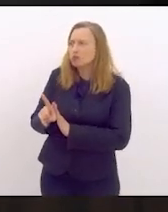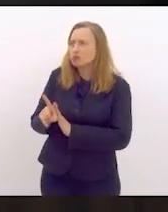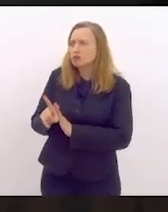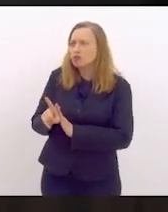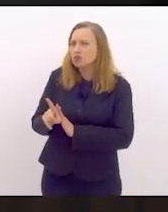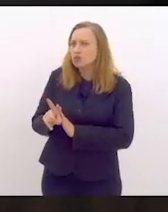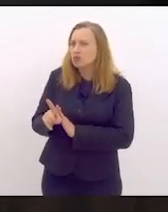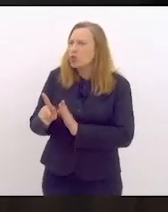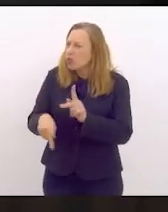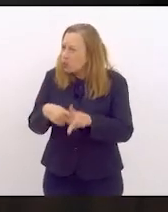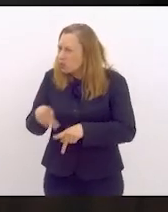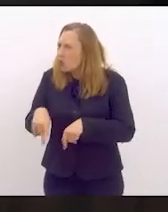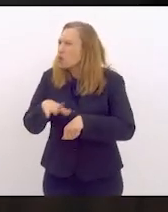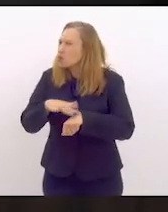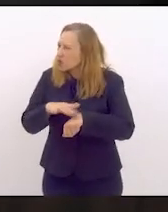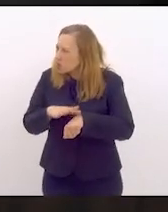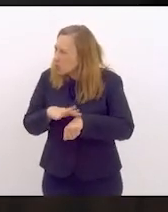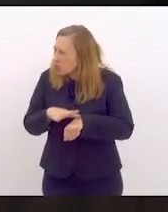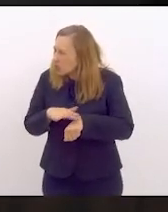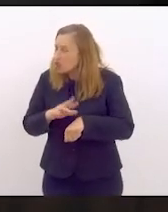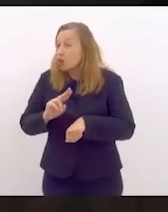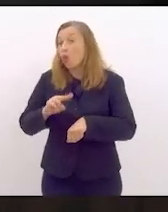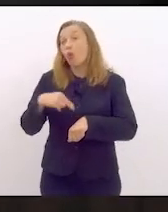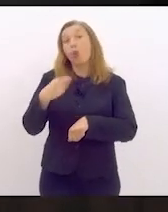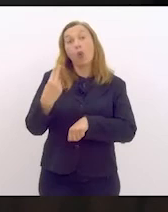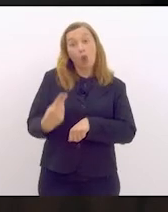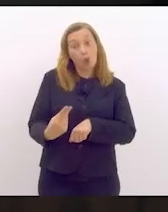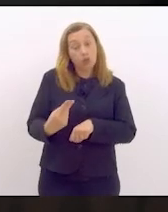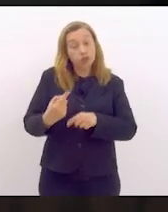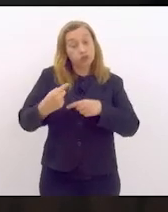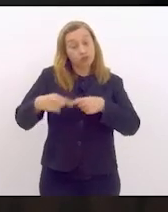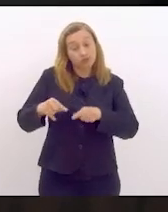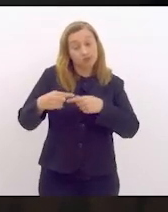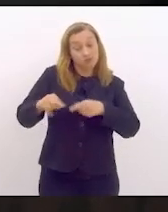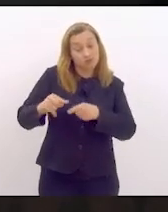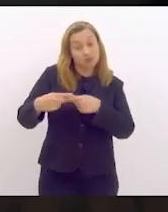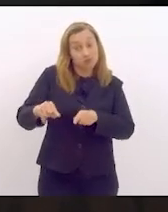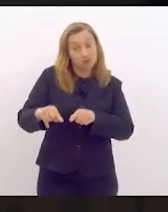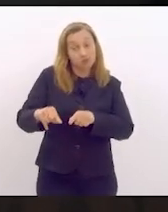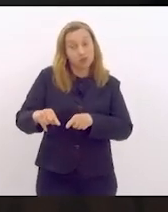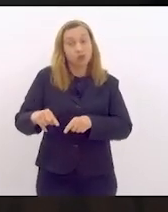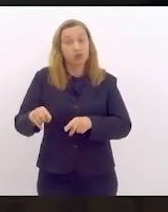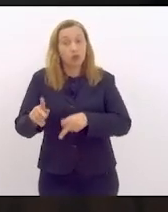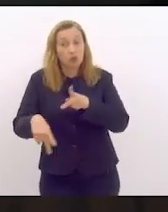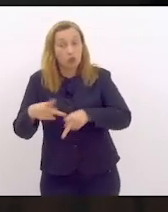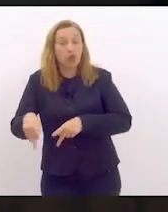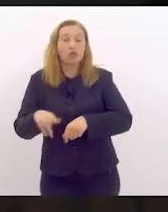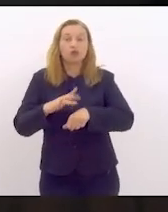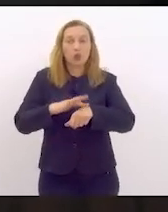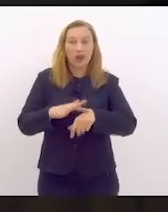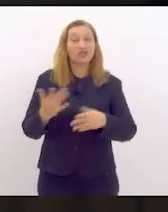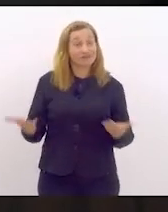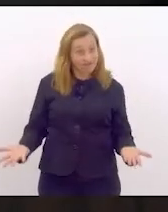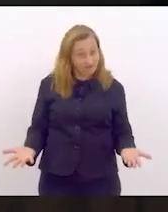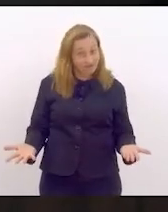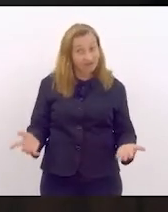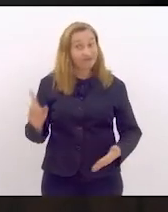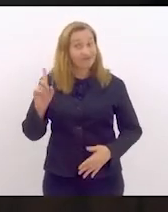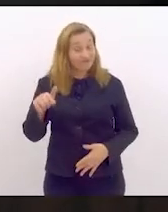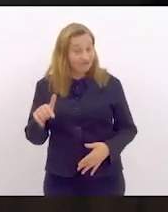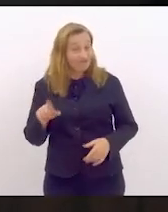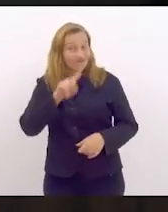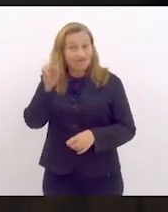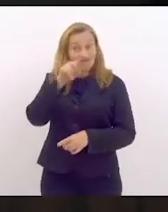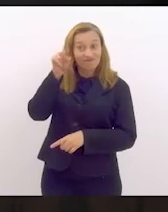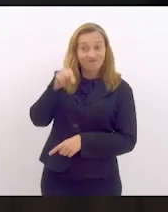está muito doente ou se está provocando que a população fique doente? Essa é a